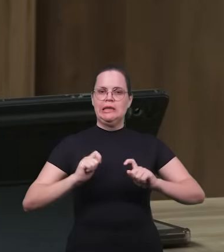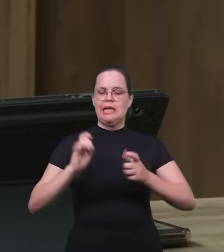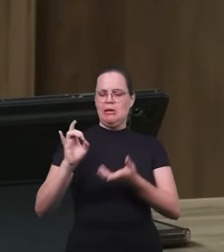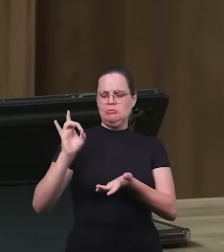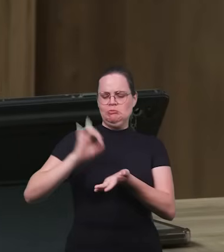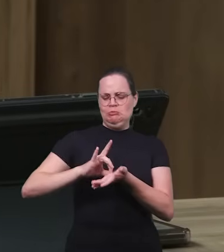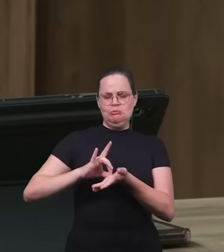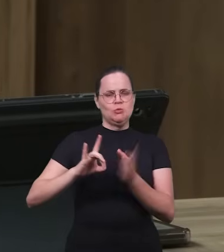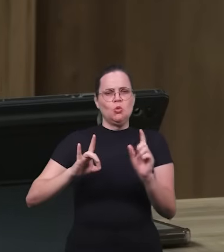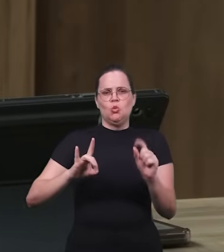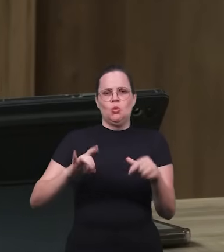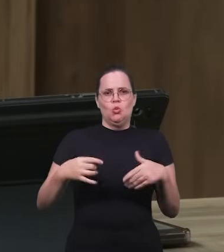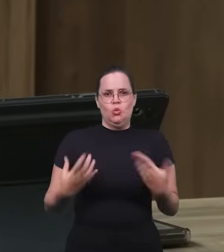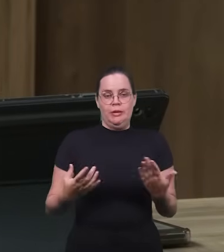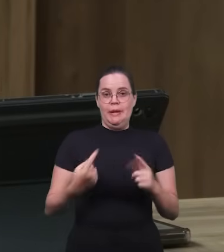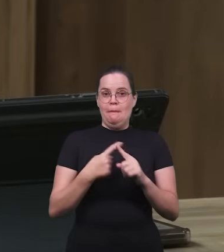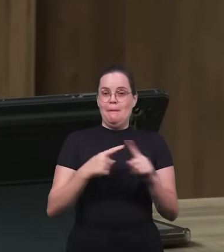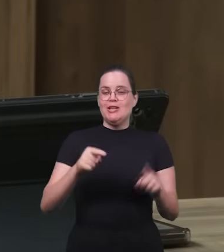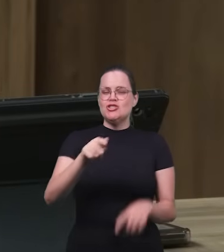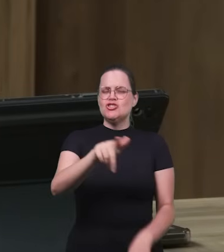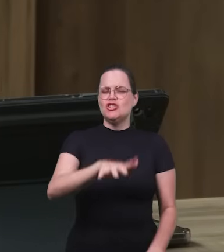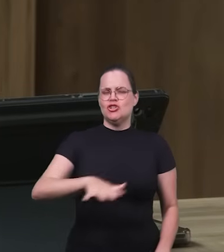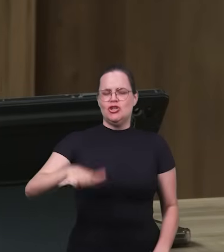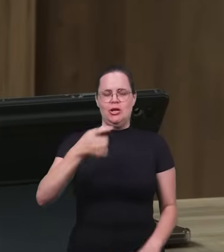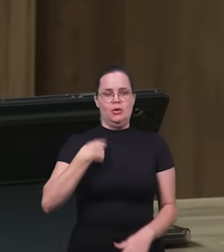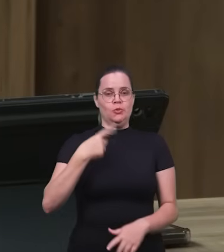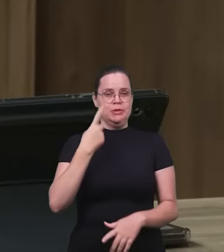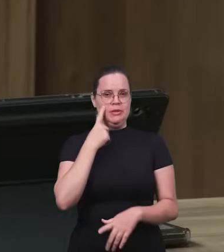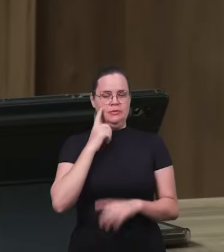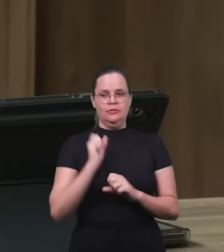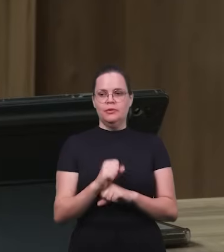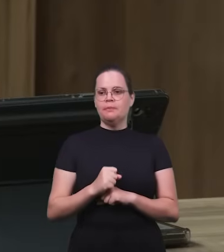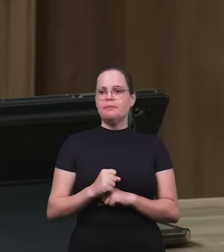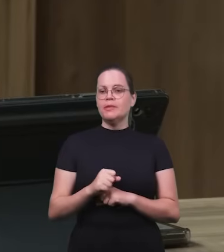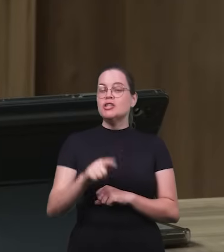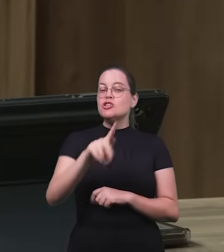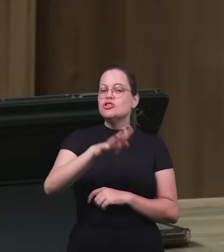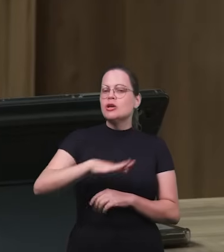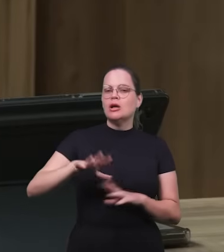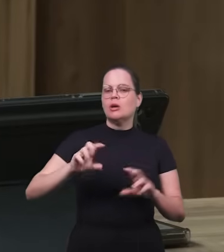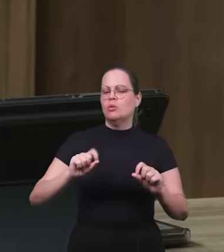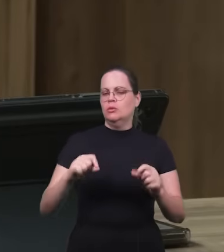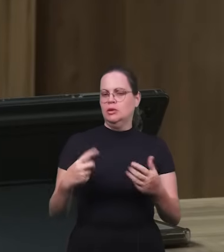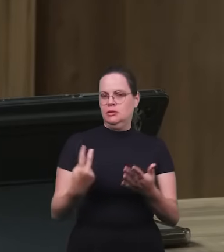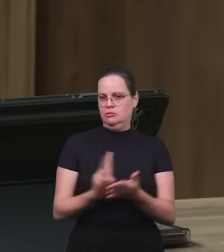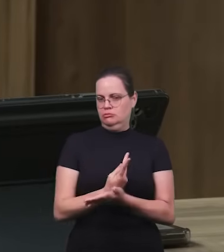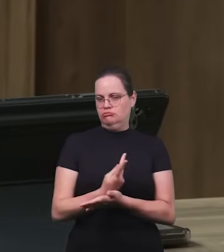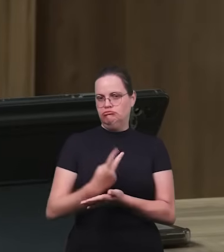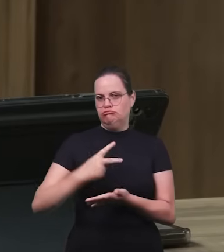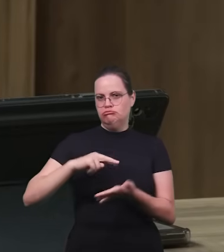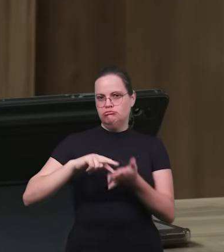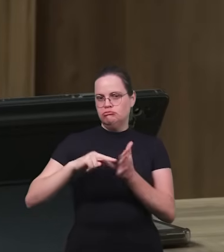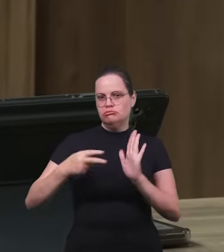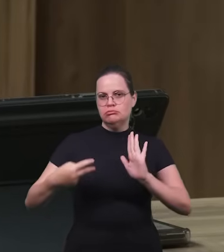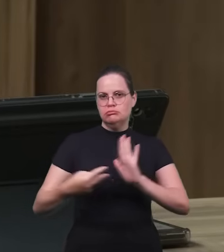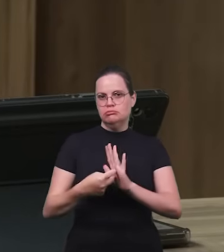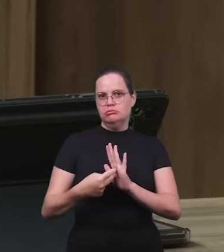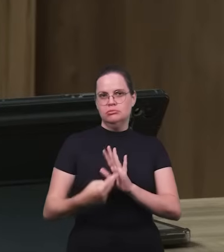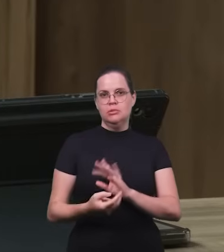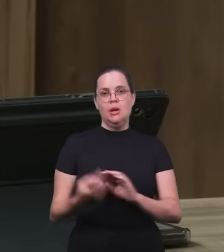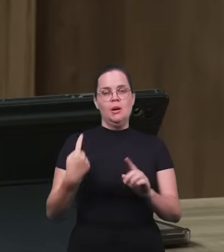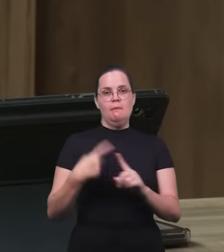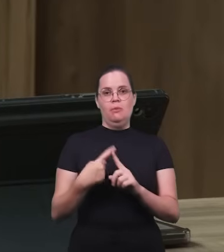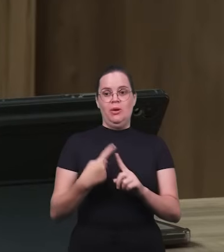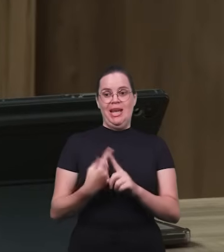forma geral, ela é tudo aquilo que existe de forma muito objetiva e independente